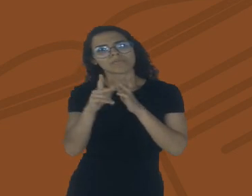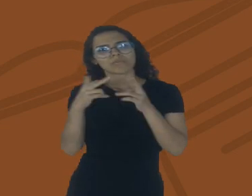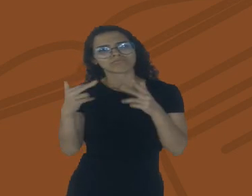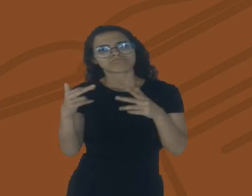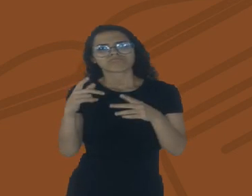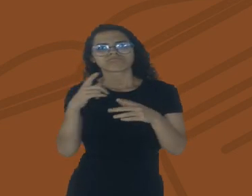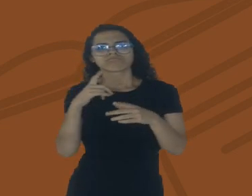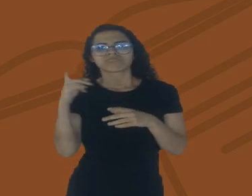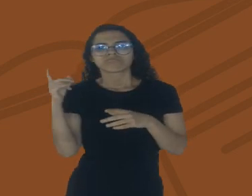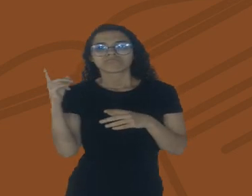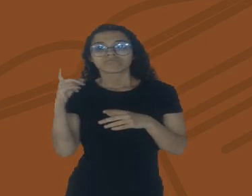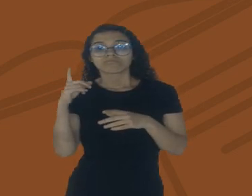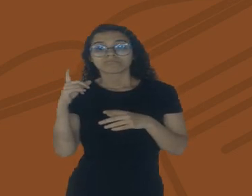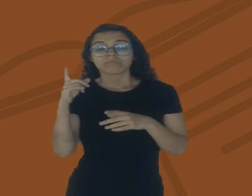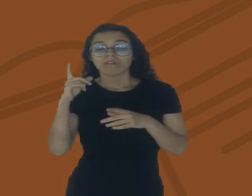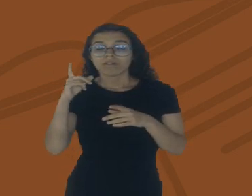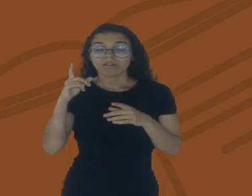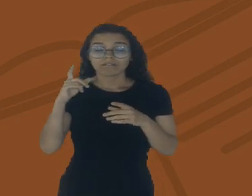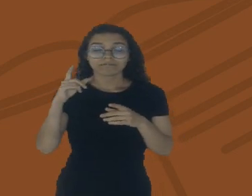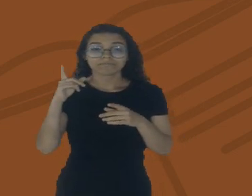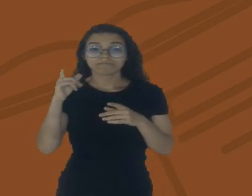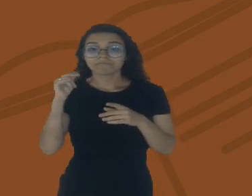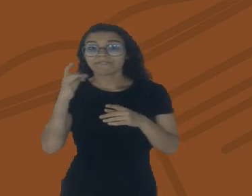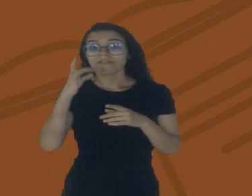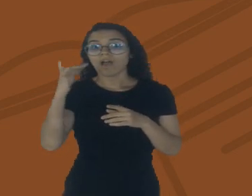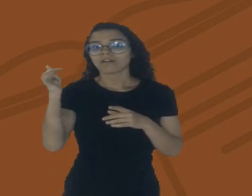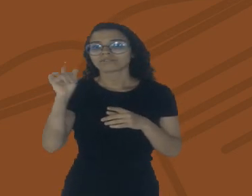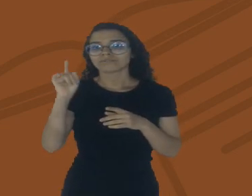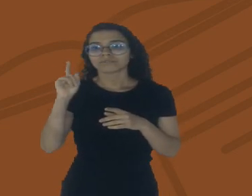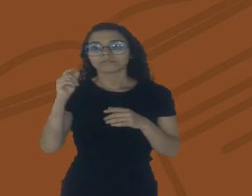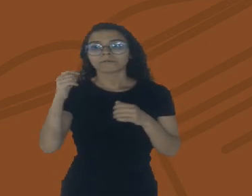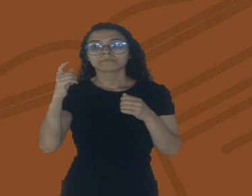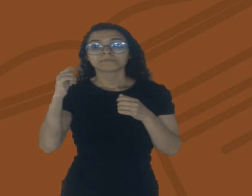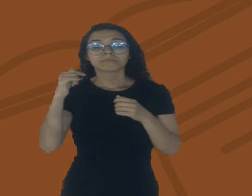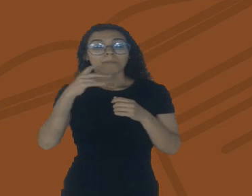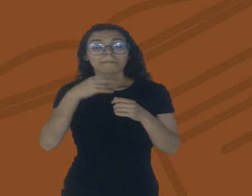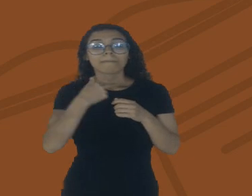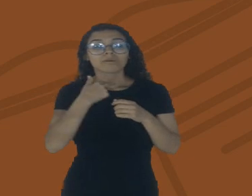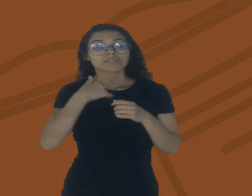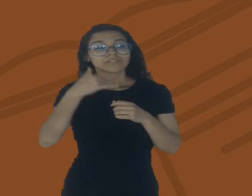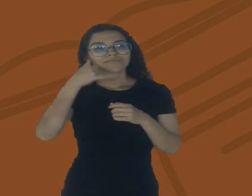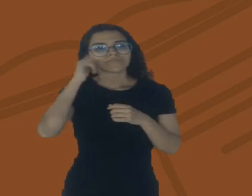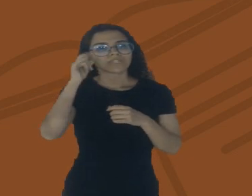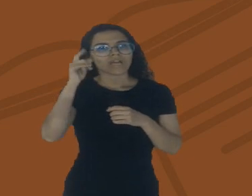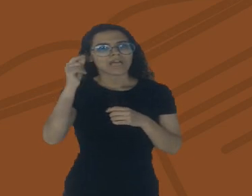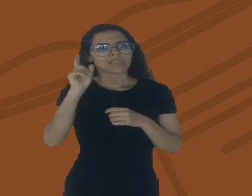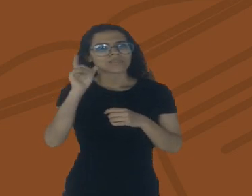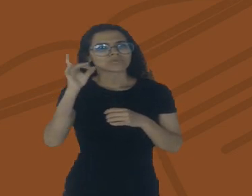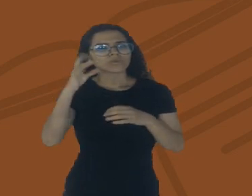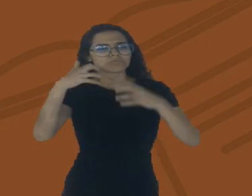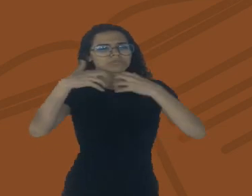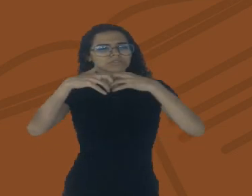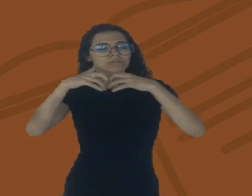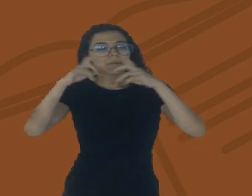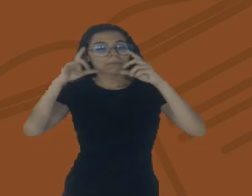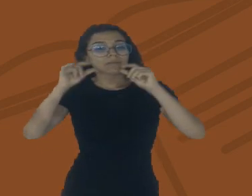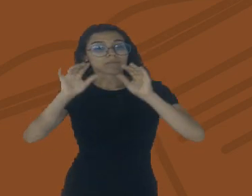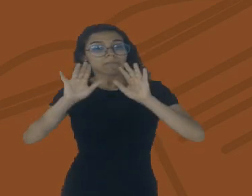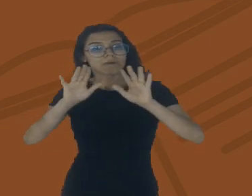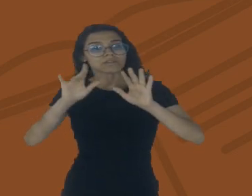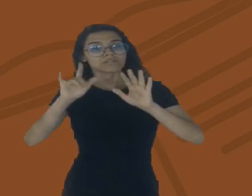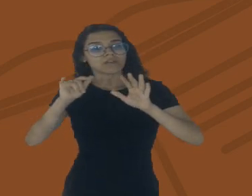não pode ser evitado. Não é resultado de uma atividade cerebral reduzida, mas sim um estado de